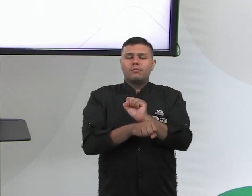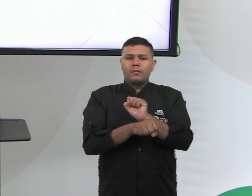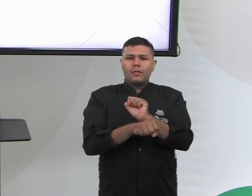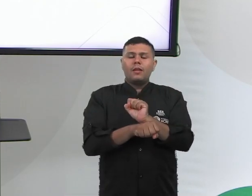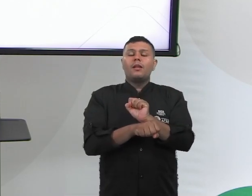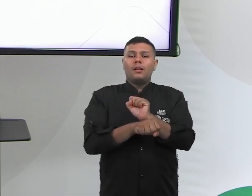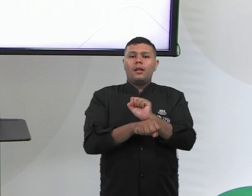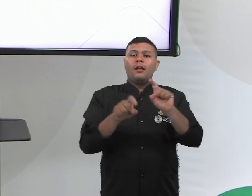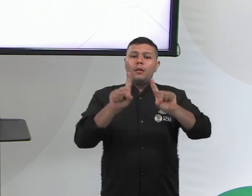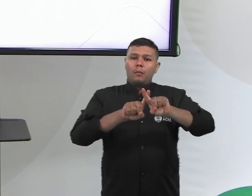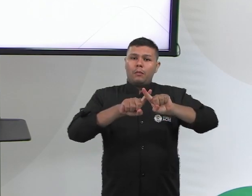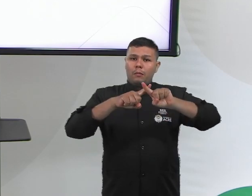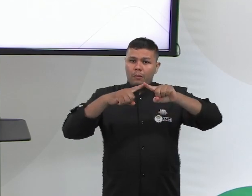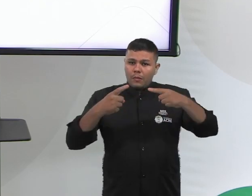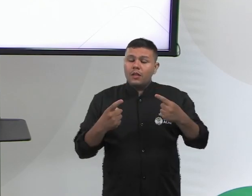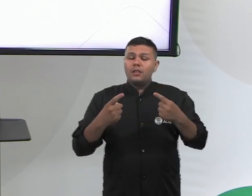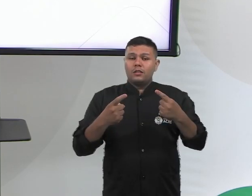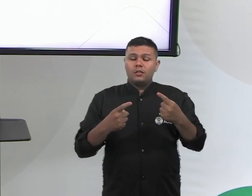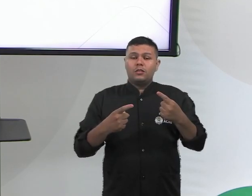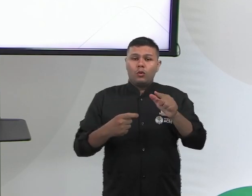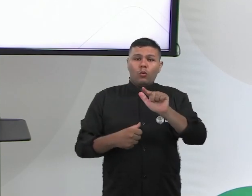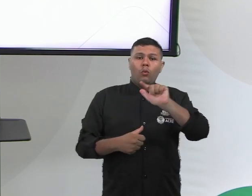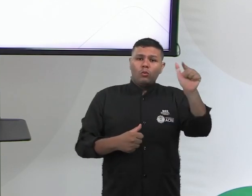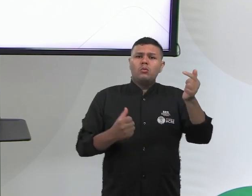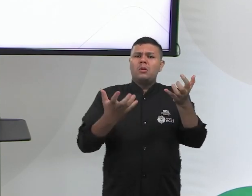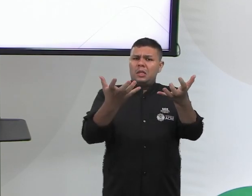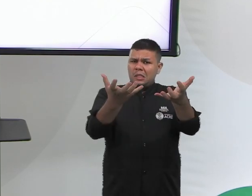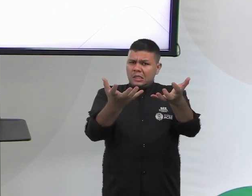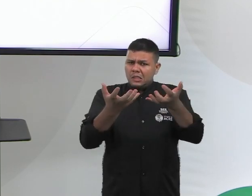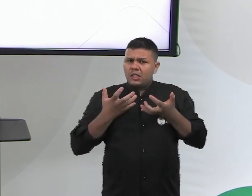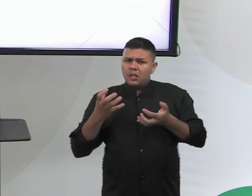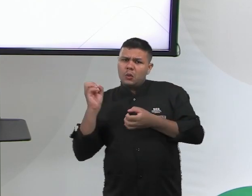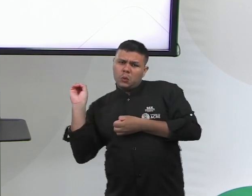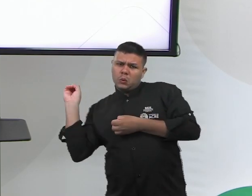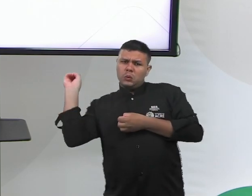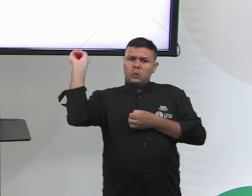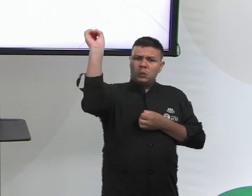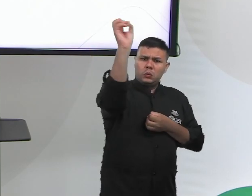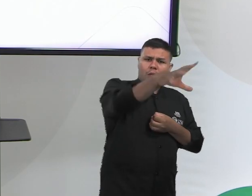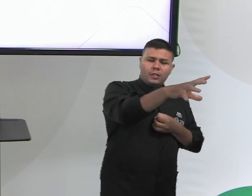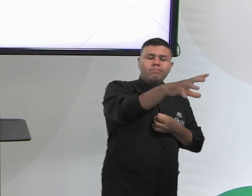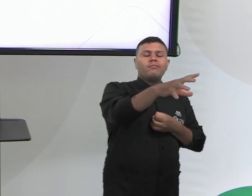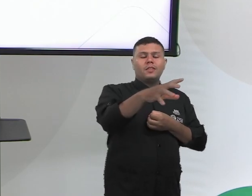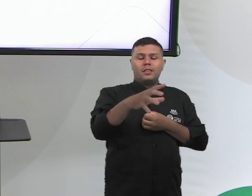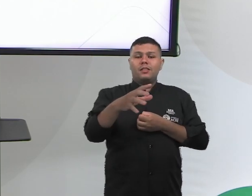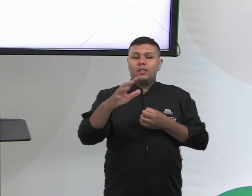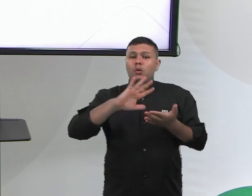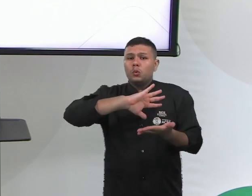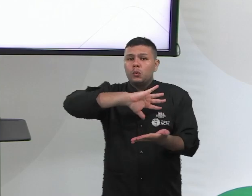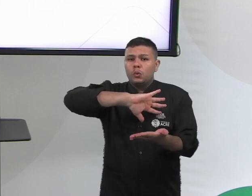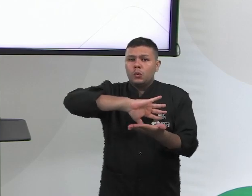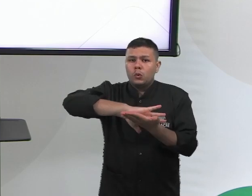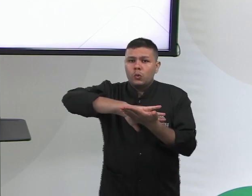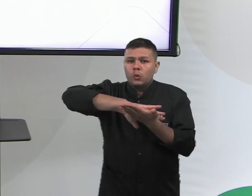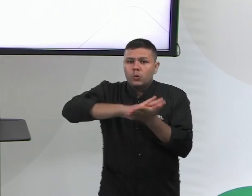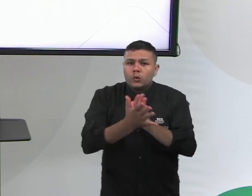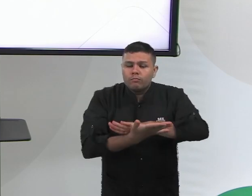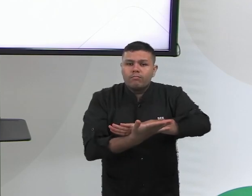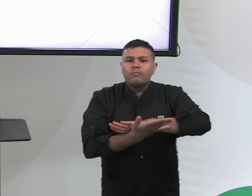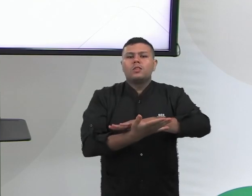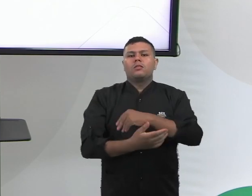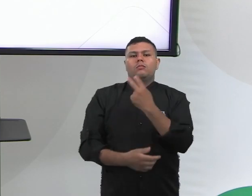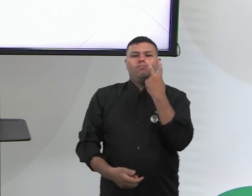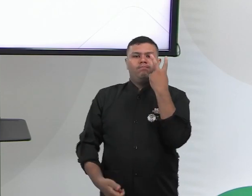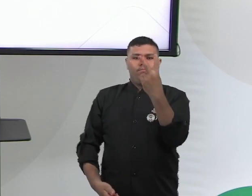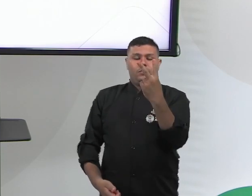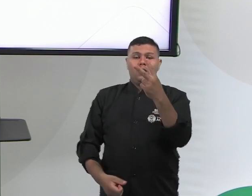queria ser mais imponente do que o outro e acabaram se destruindo. Então, um dos ensinamentos do vídeo é esse,